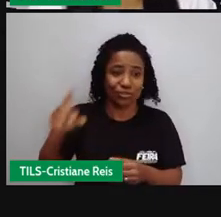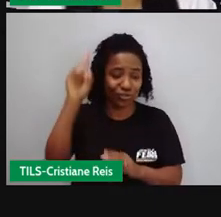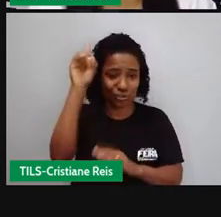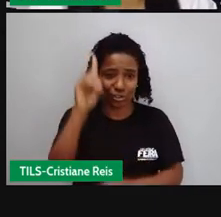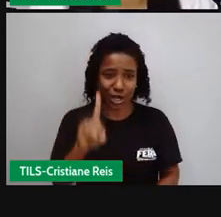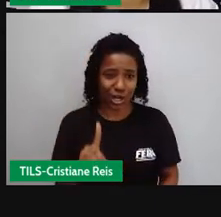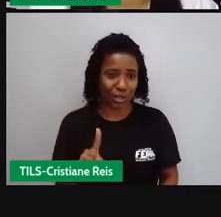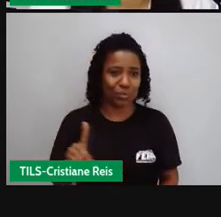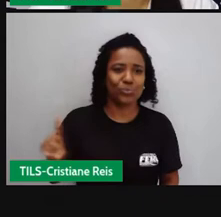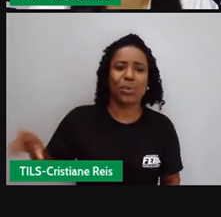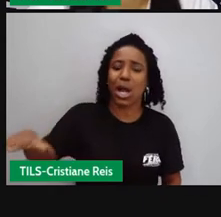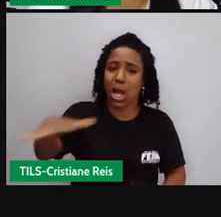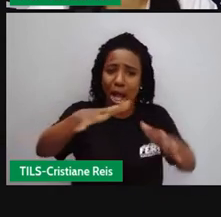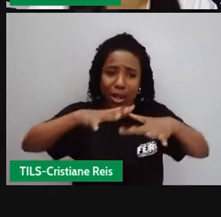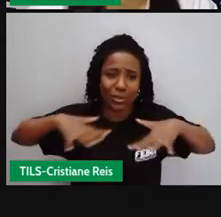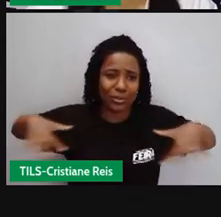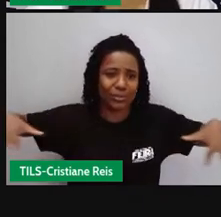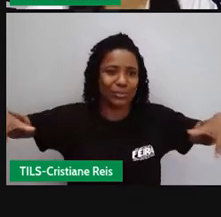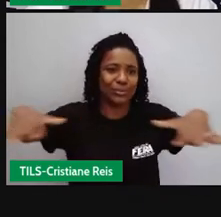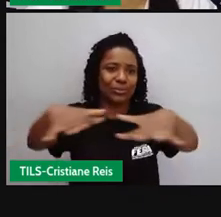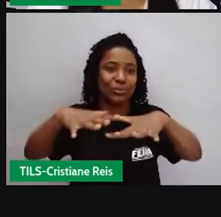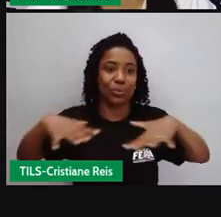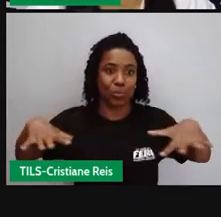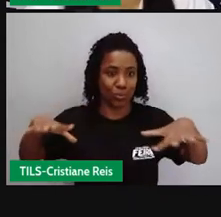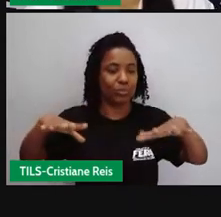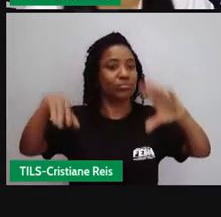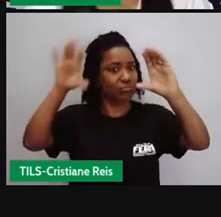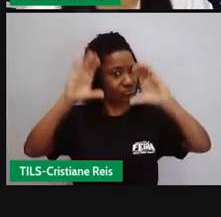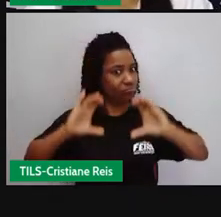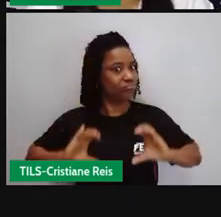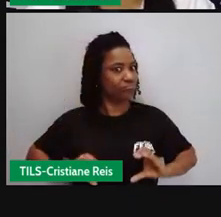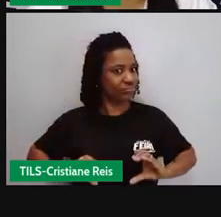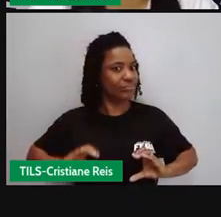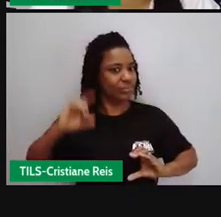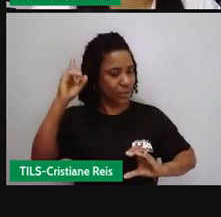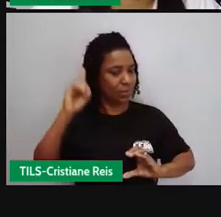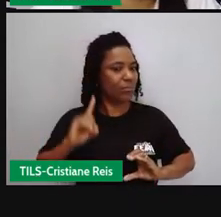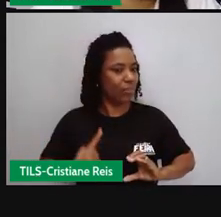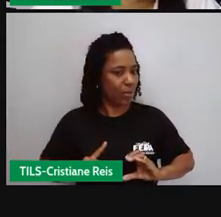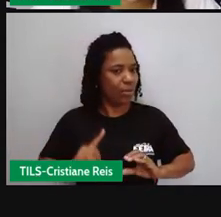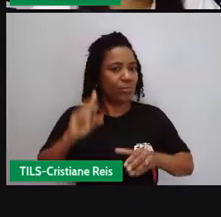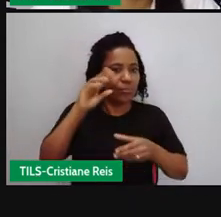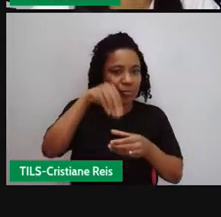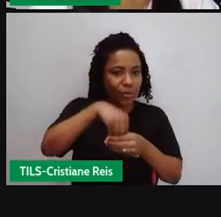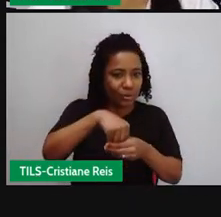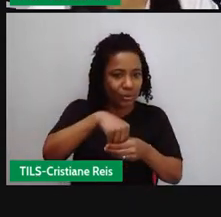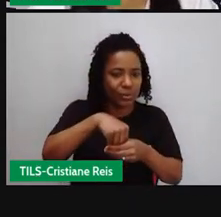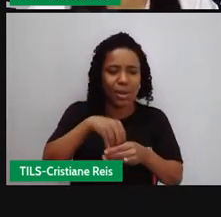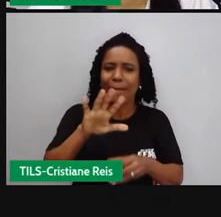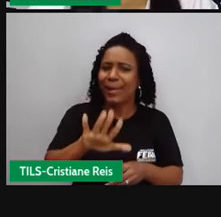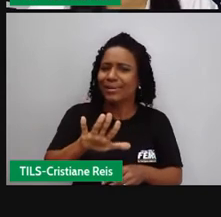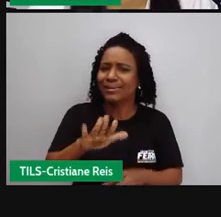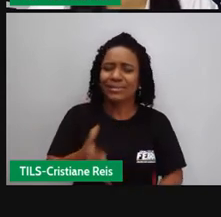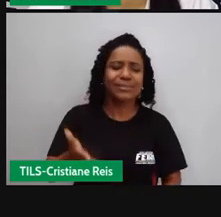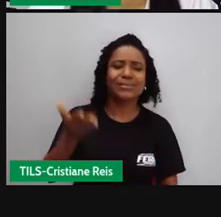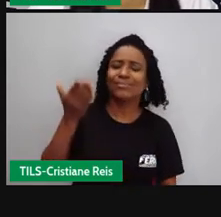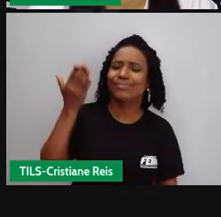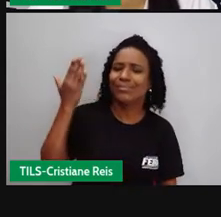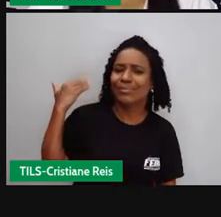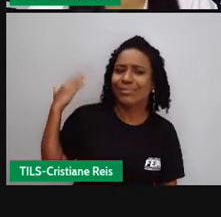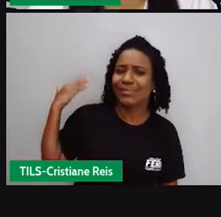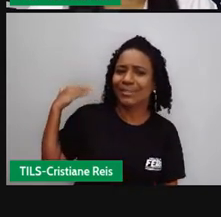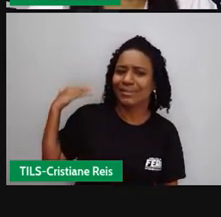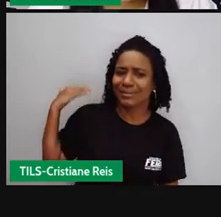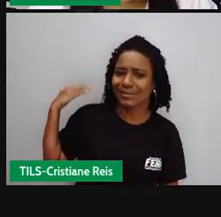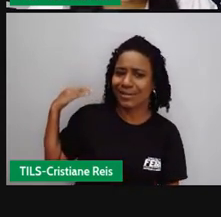aí a todos os cidadãos. Mas a gente observa que no decorrer da nossa história, o voto ele não